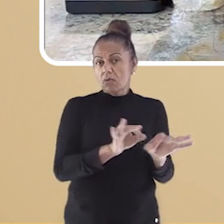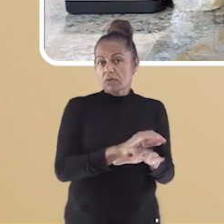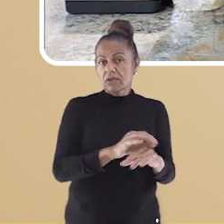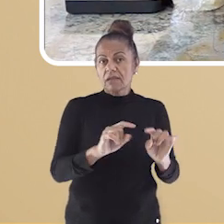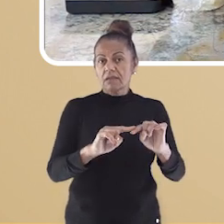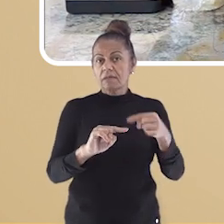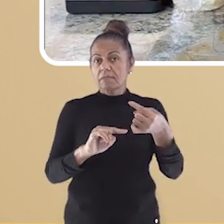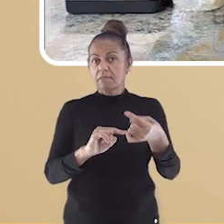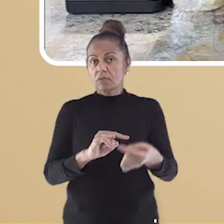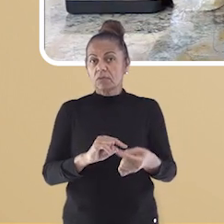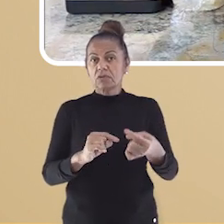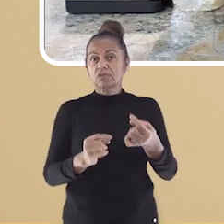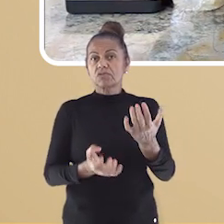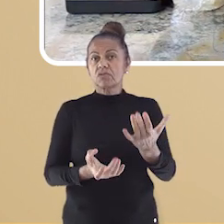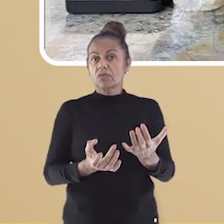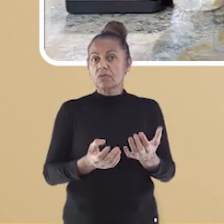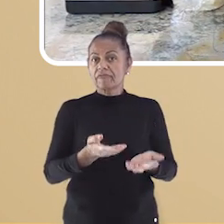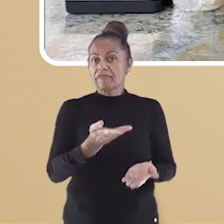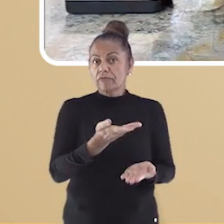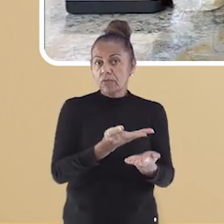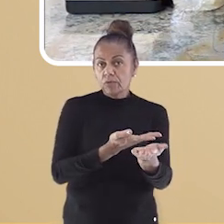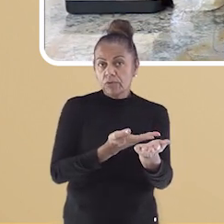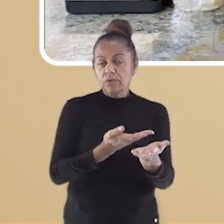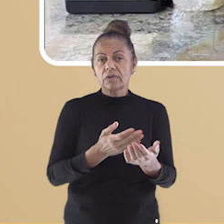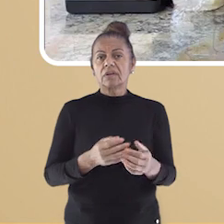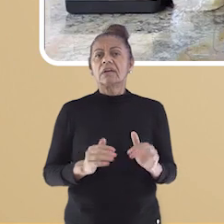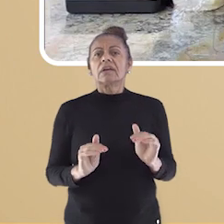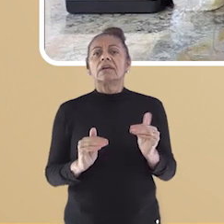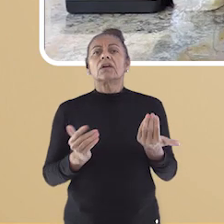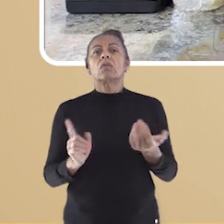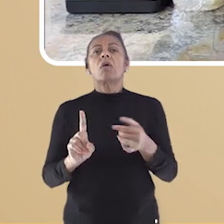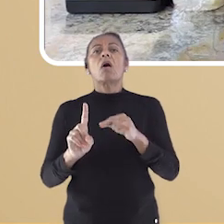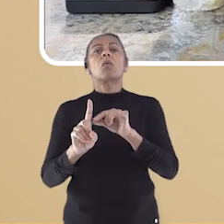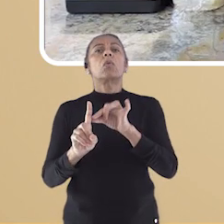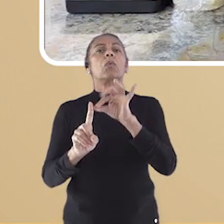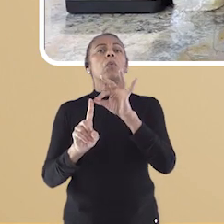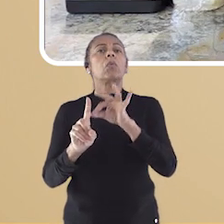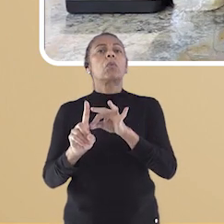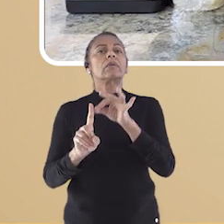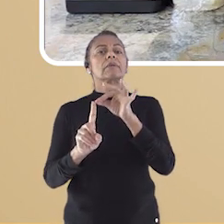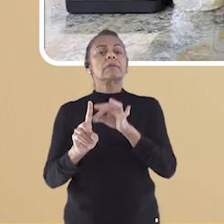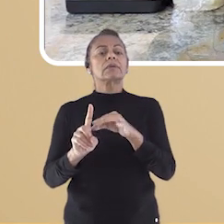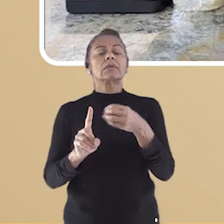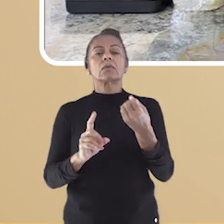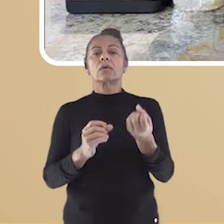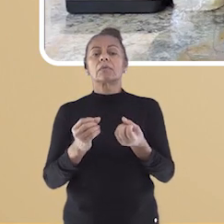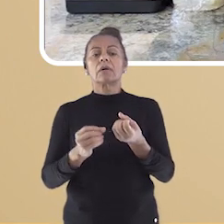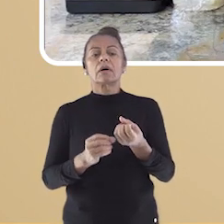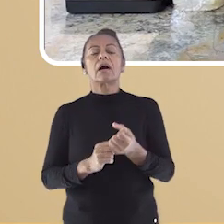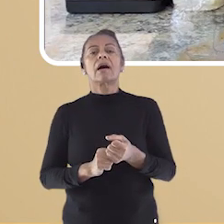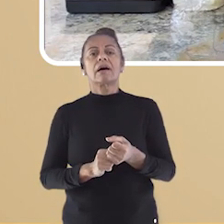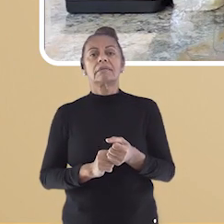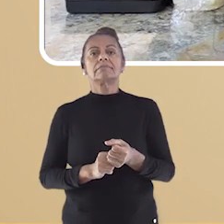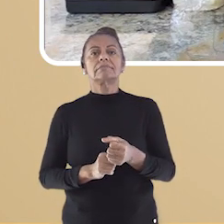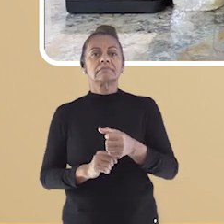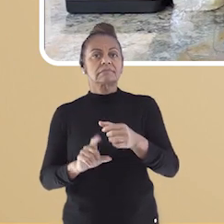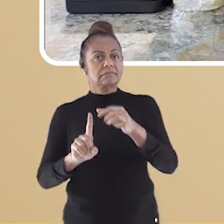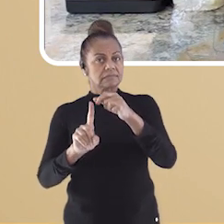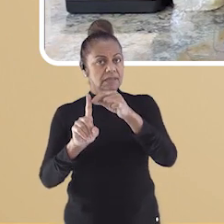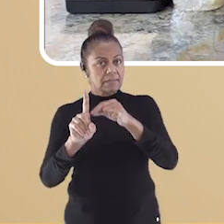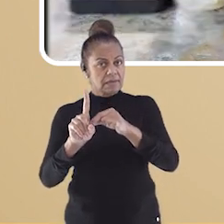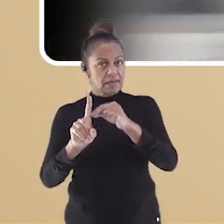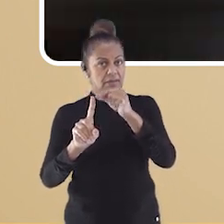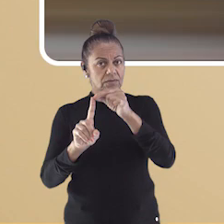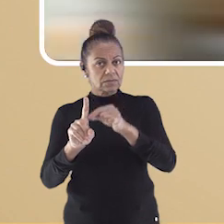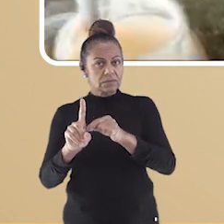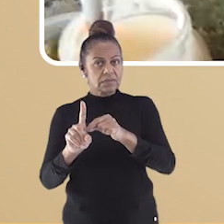tempo que você deixa lá no forno? Eu vou deixar durante 25 minutos na temperatura de 180 graus. Beleza,